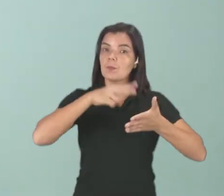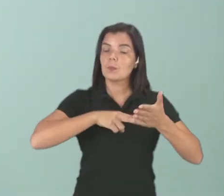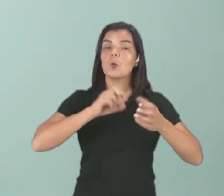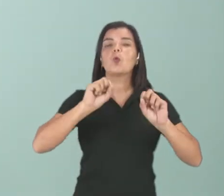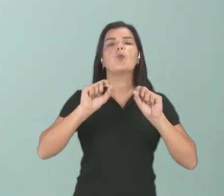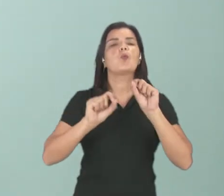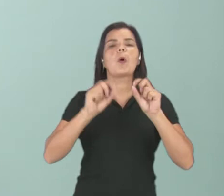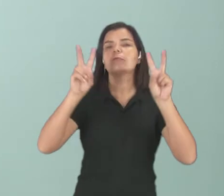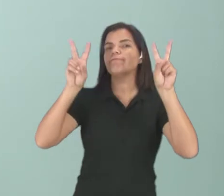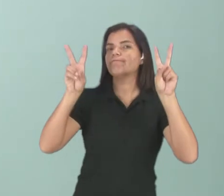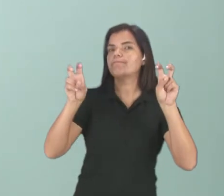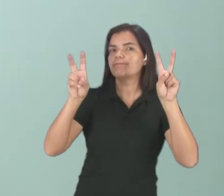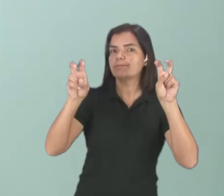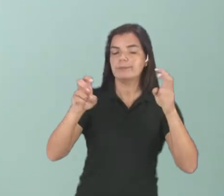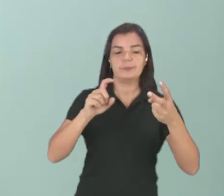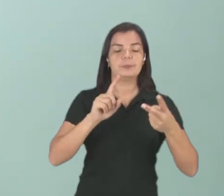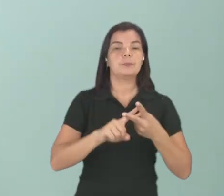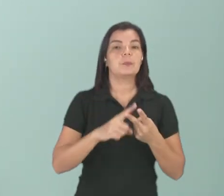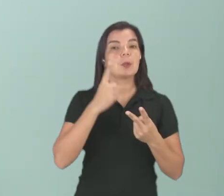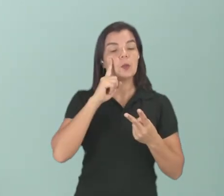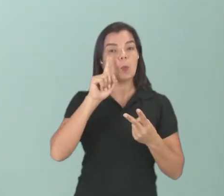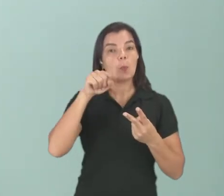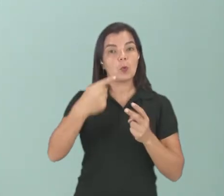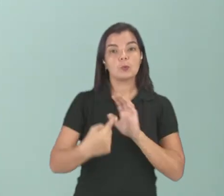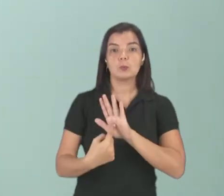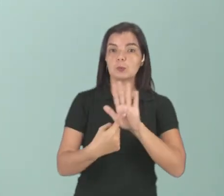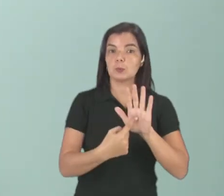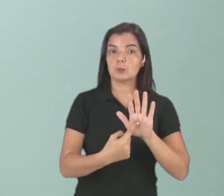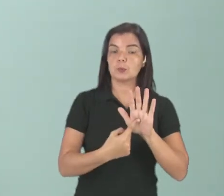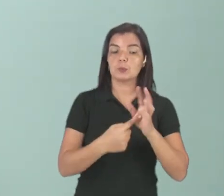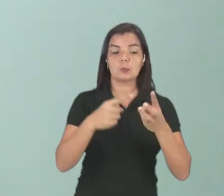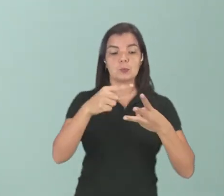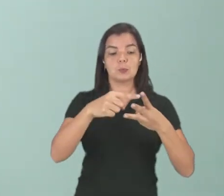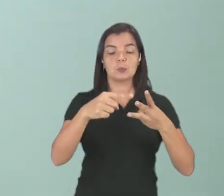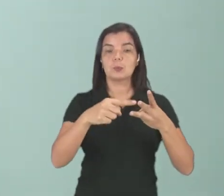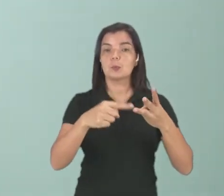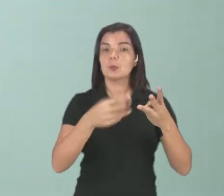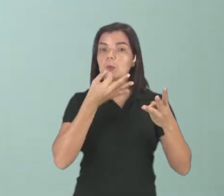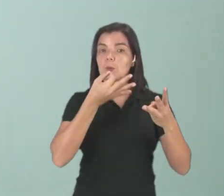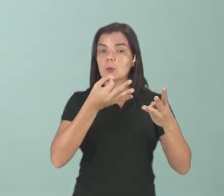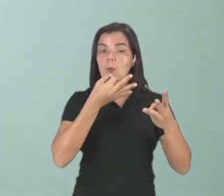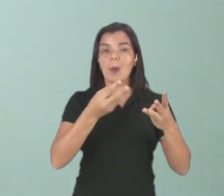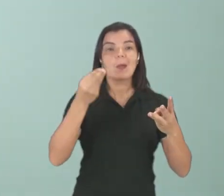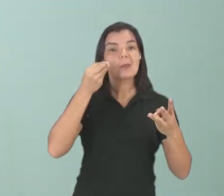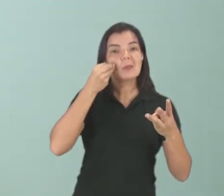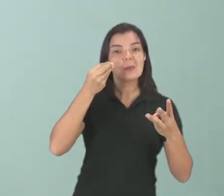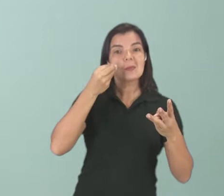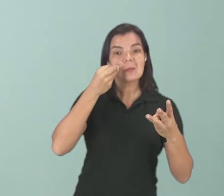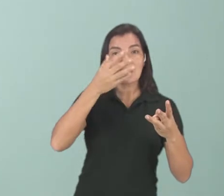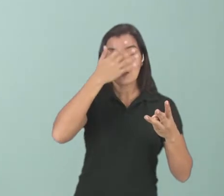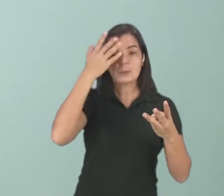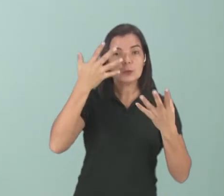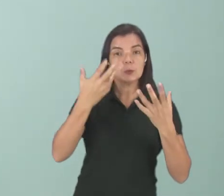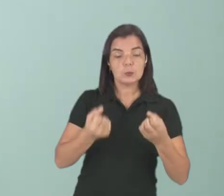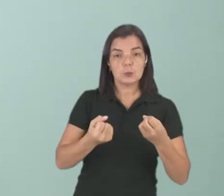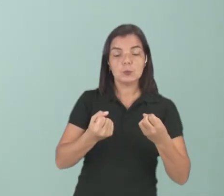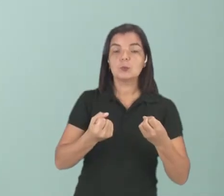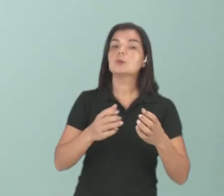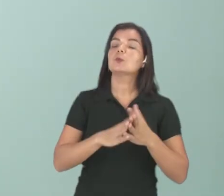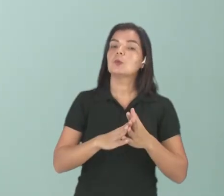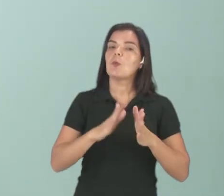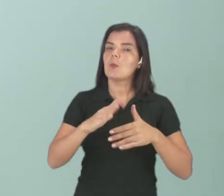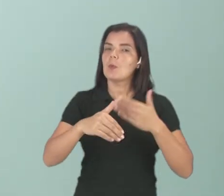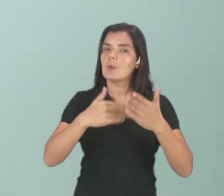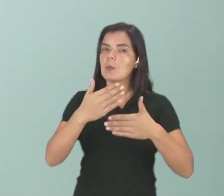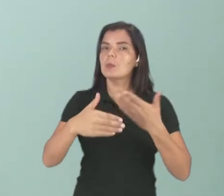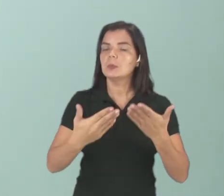se trata e vamos expressar 3 argumentos para tentar convencê-lo. No desenvolvimento é que